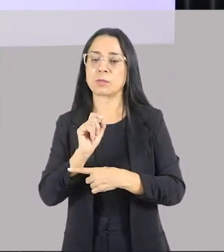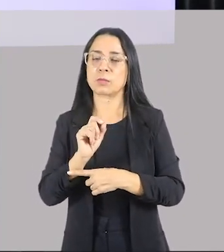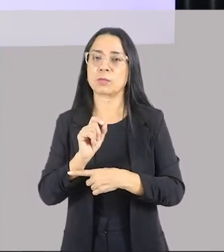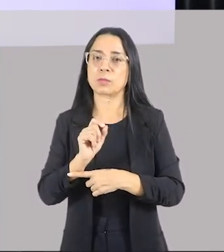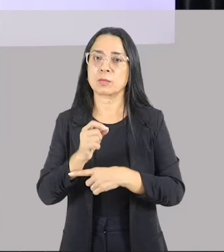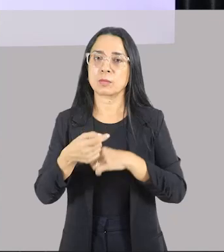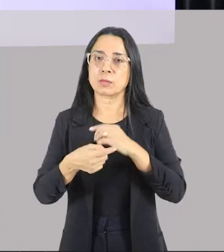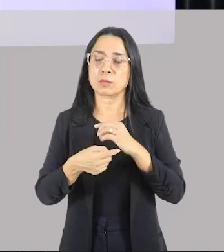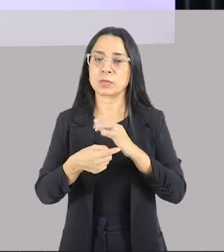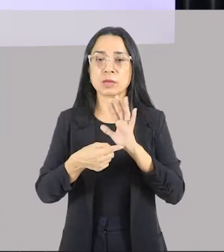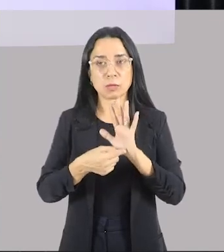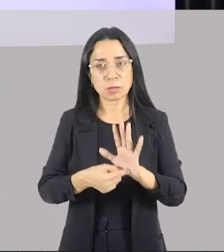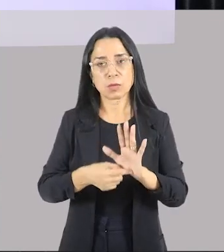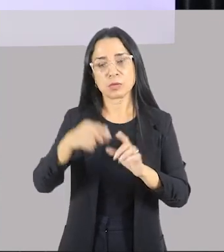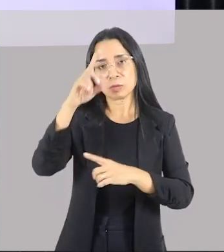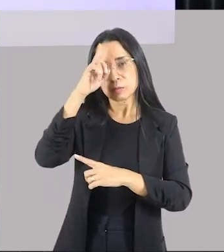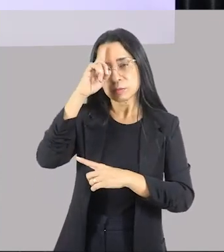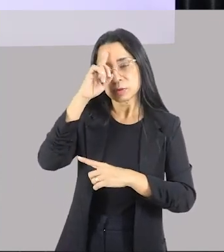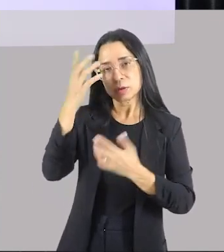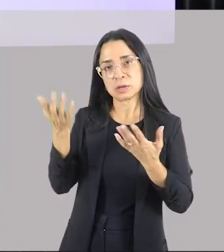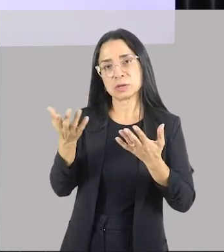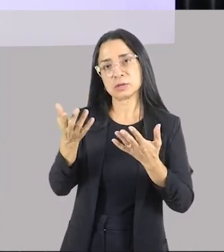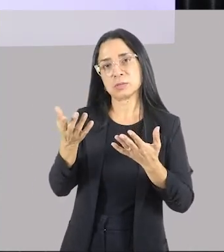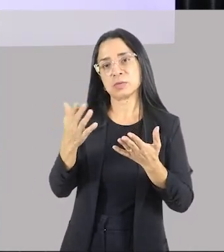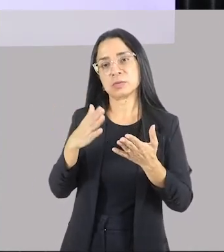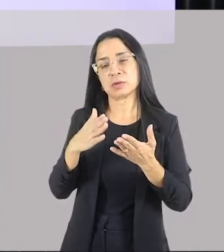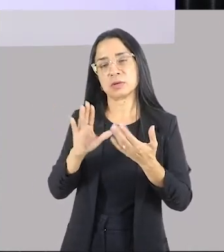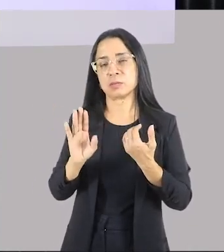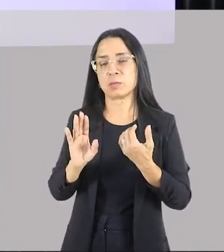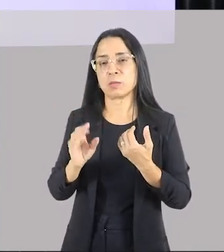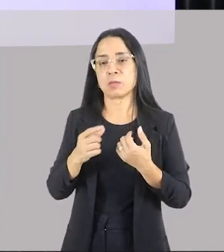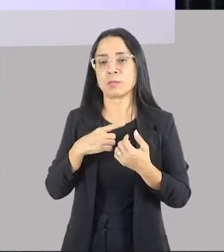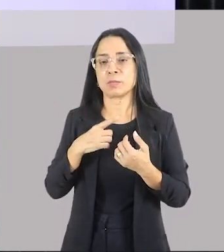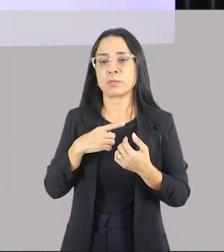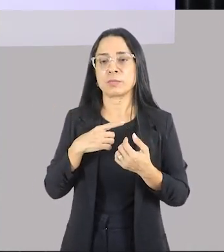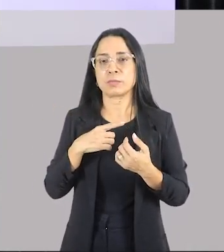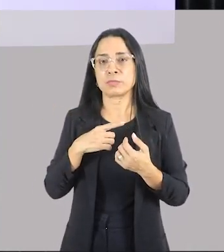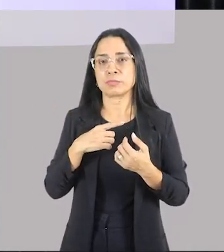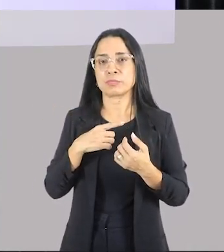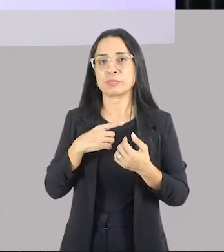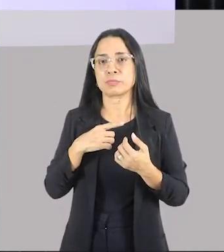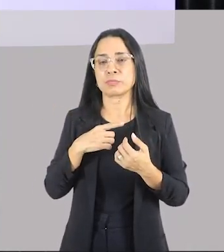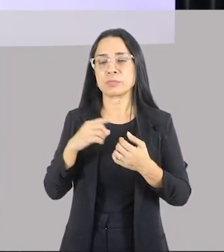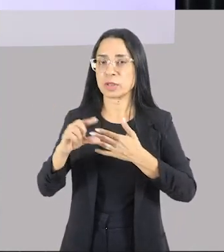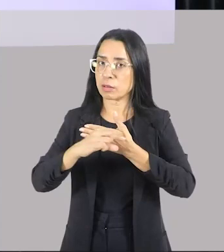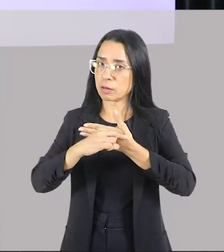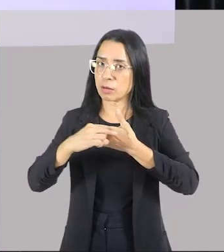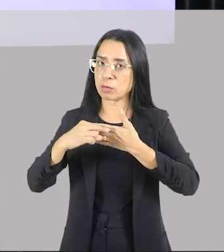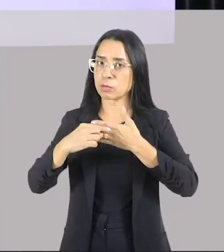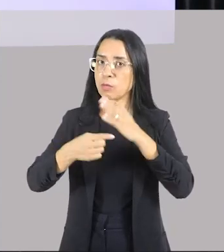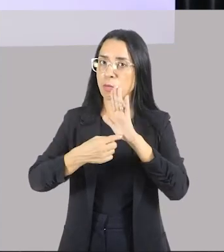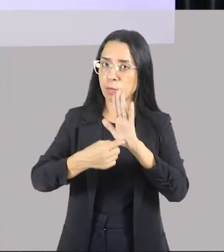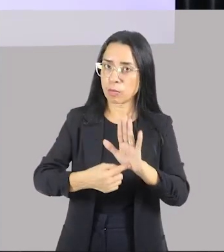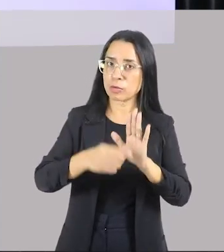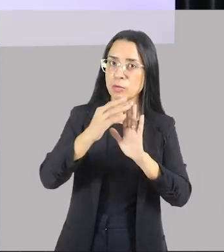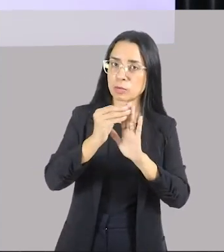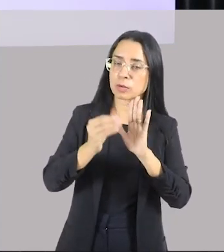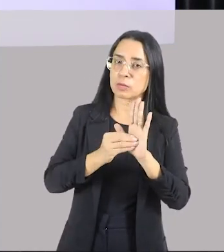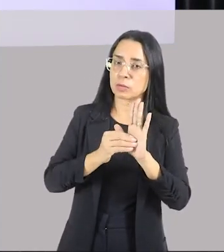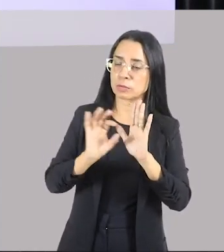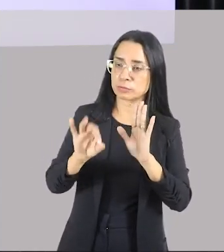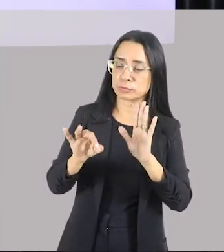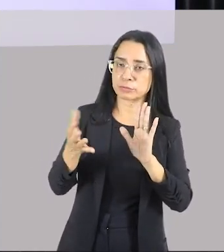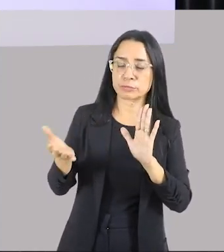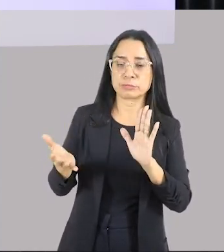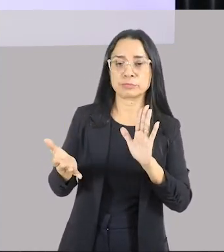trazem essas datas, porque elas, de fato, tiram de algum autor que trabalha especificamente com o conteúdo. E a letra